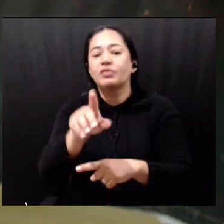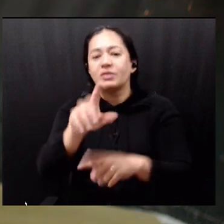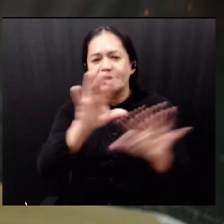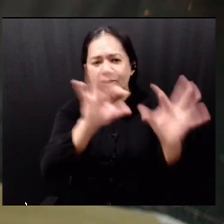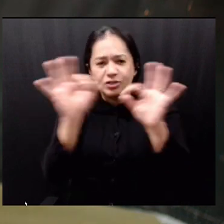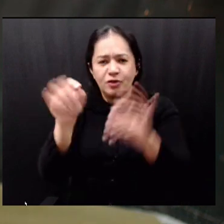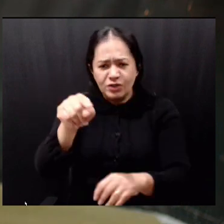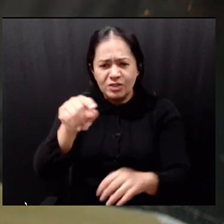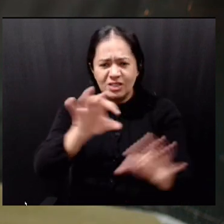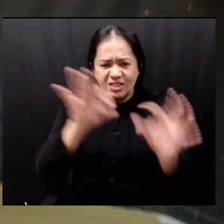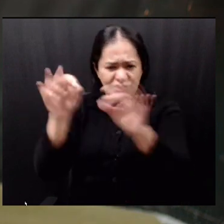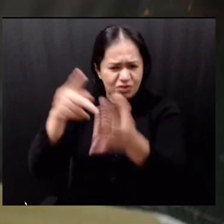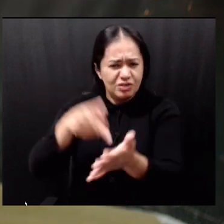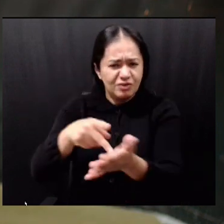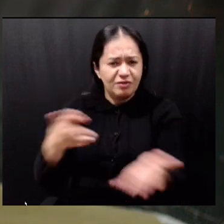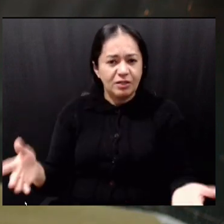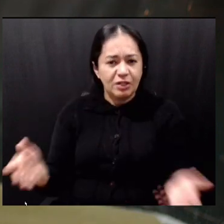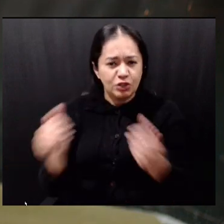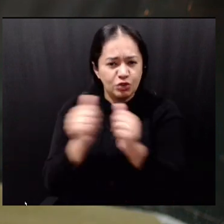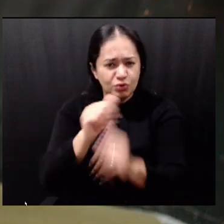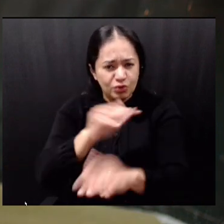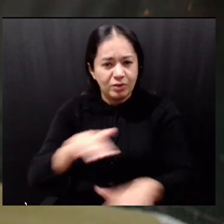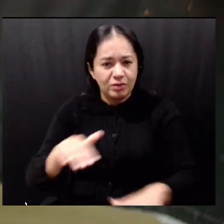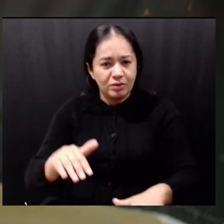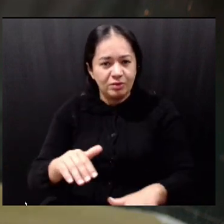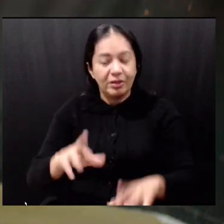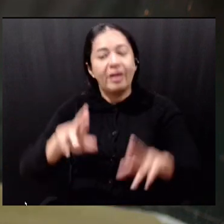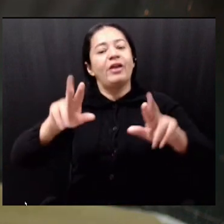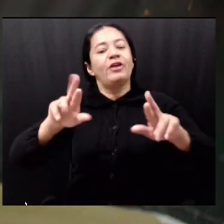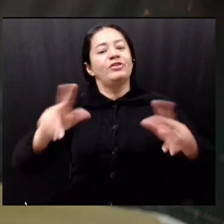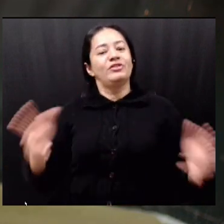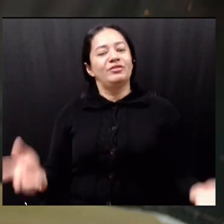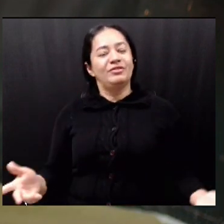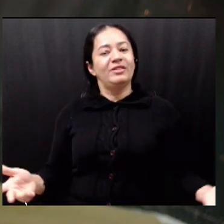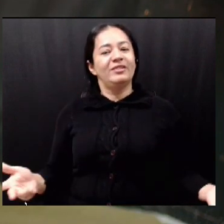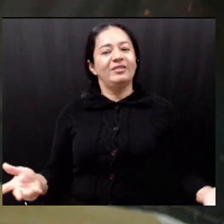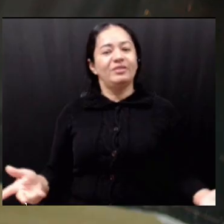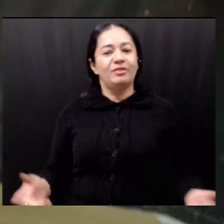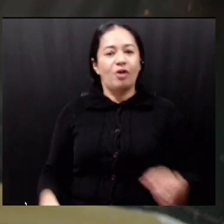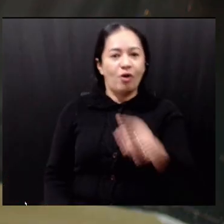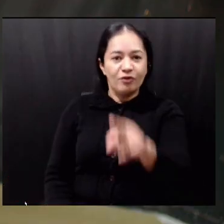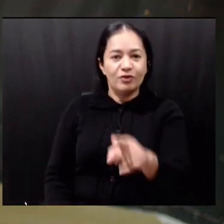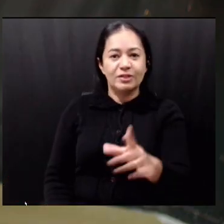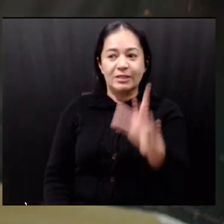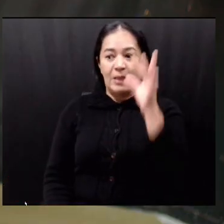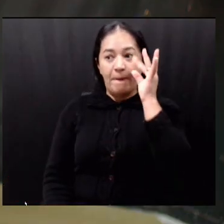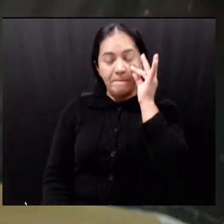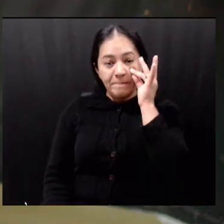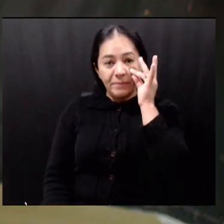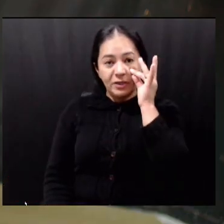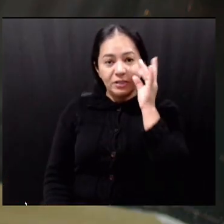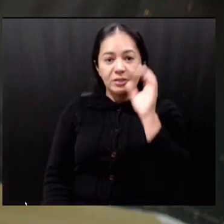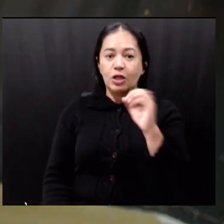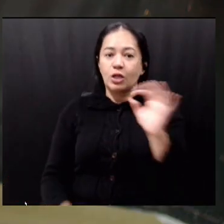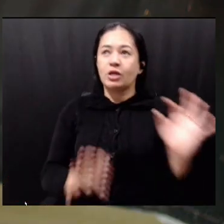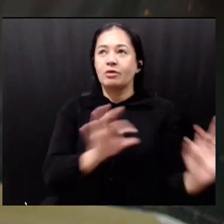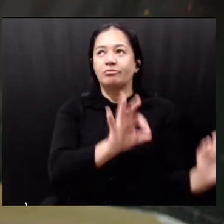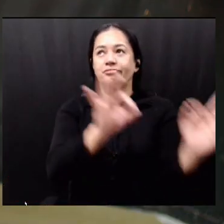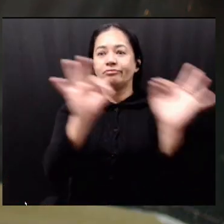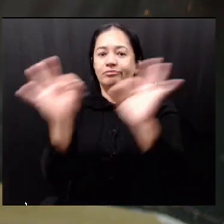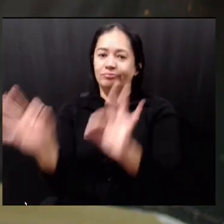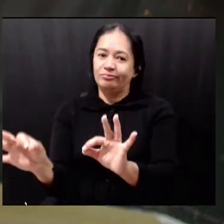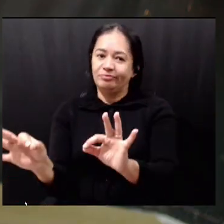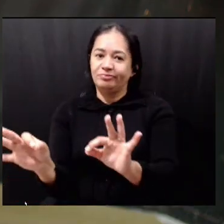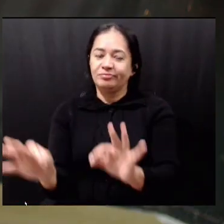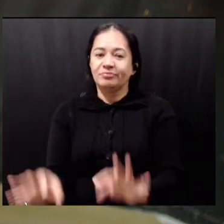filme com a sua criança? Então tem uma diferença, né, de você estar lá e assistir o filme, né? Às vezes eu